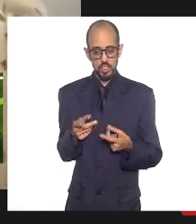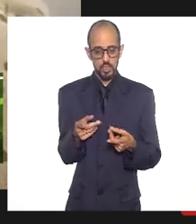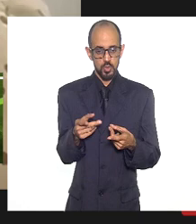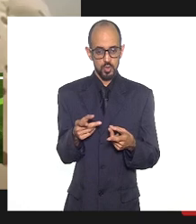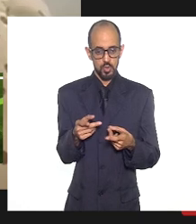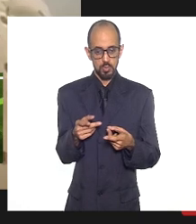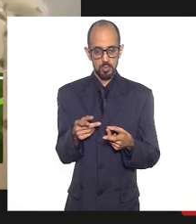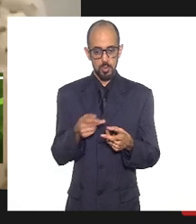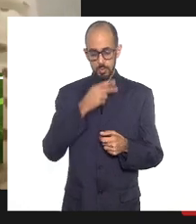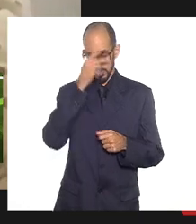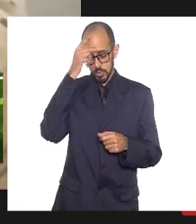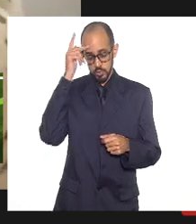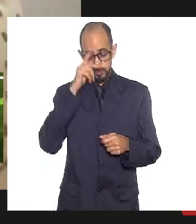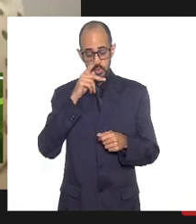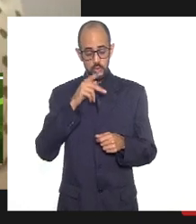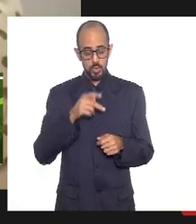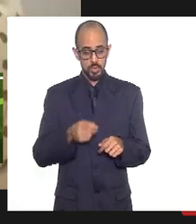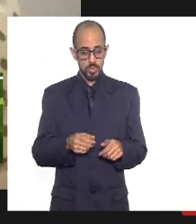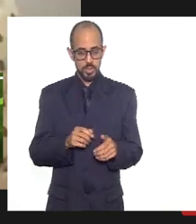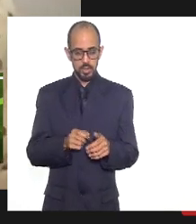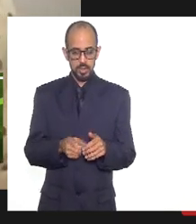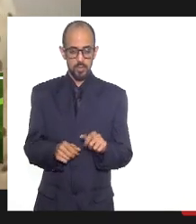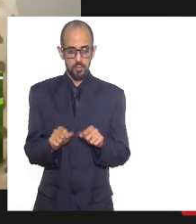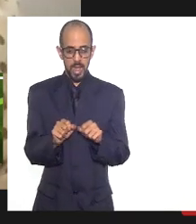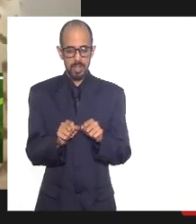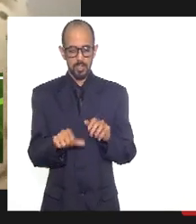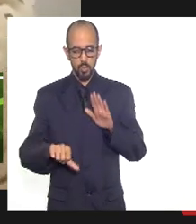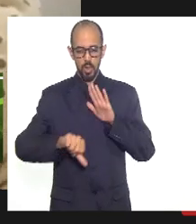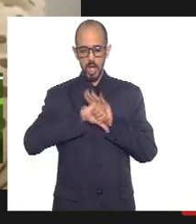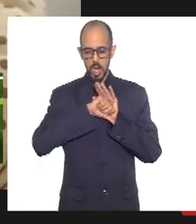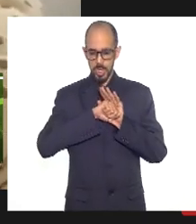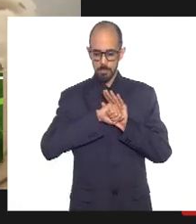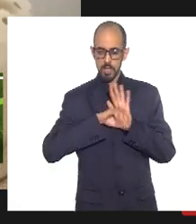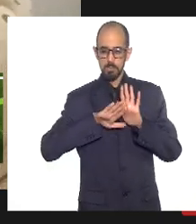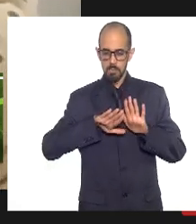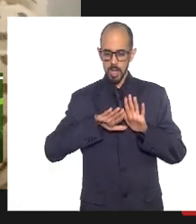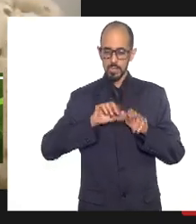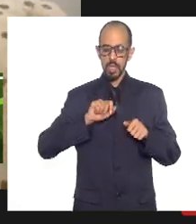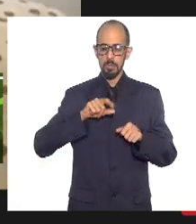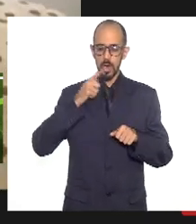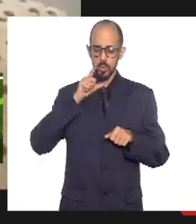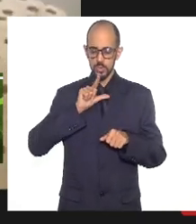isso ocorra, mas que garanta aí as comunidades tradicionais